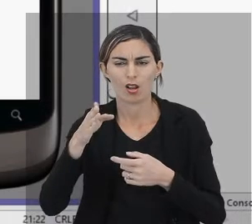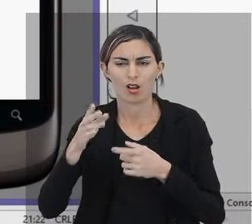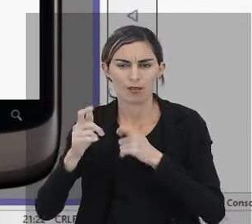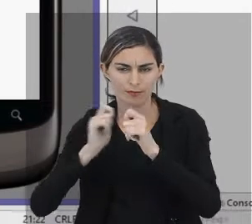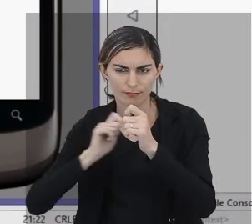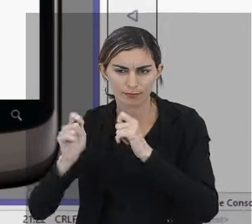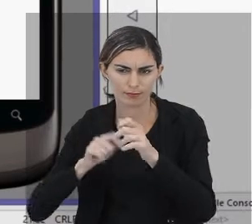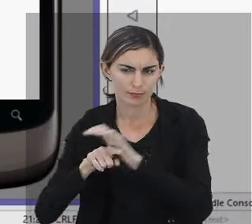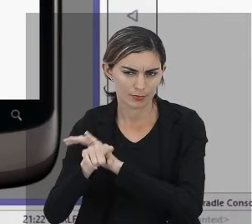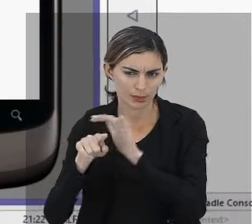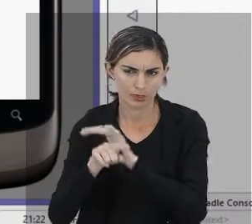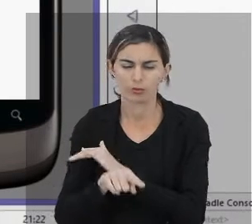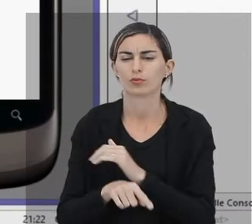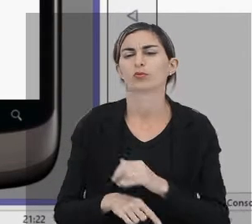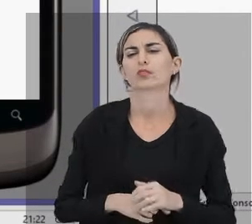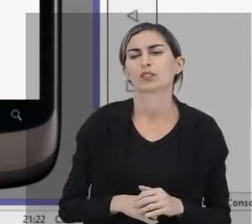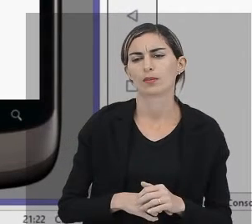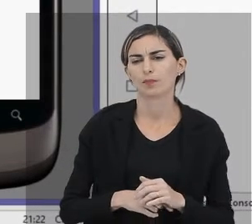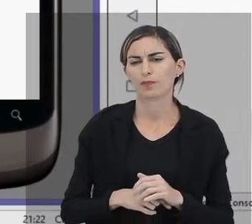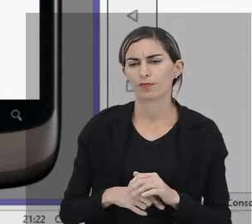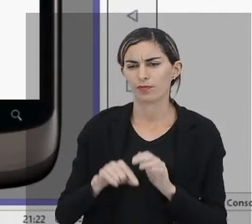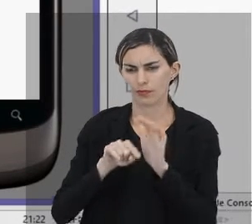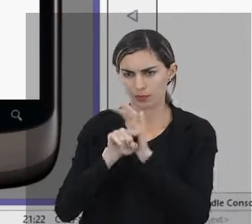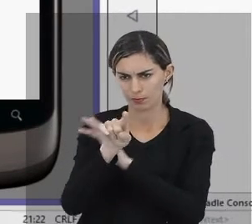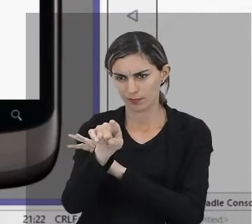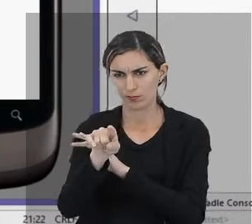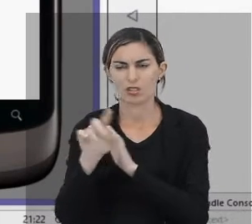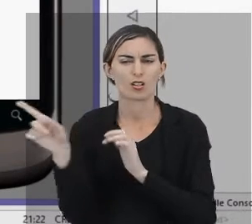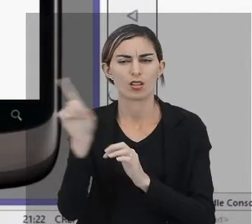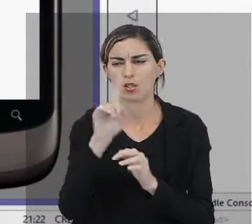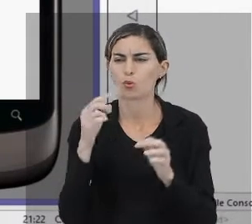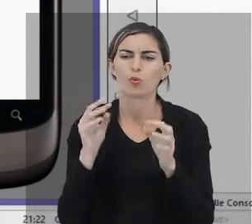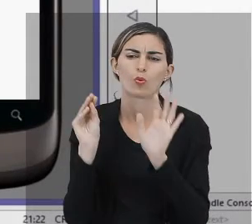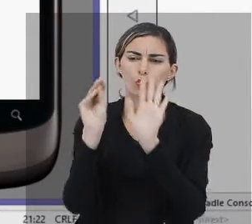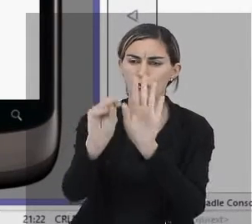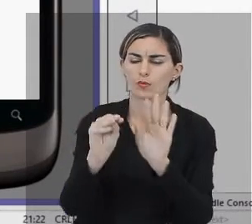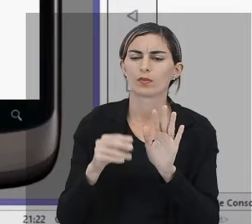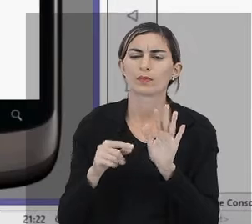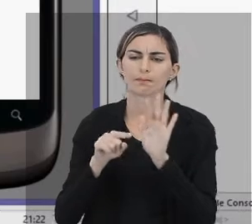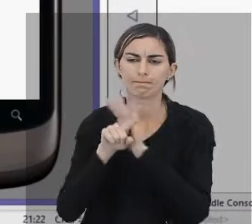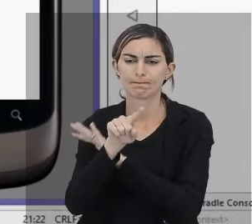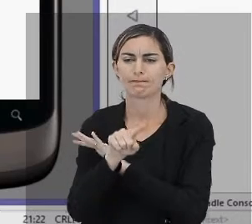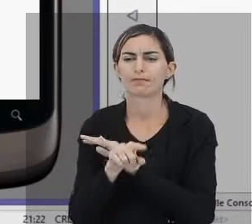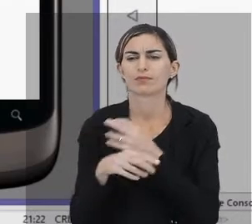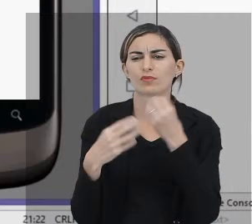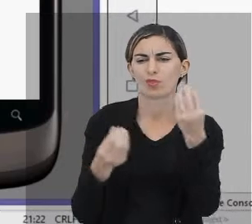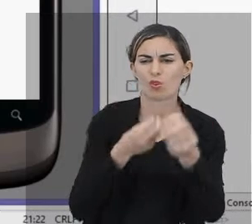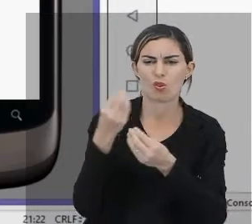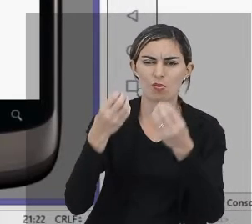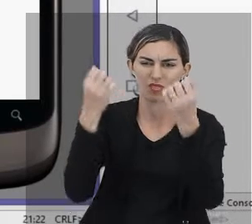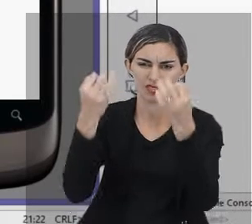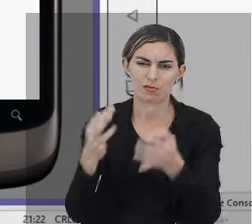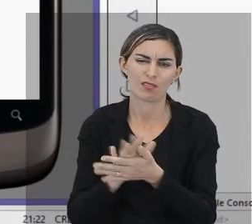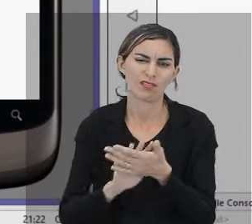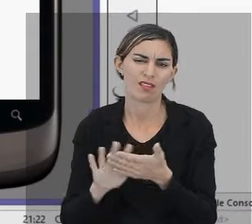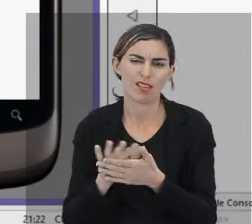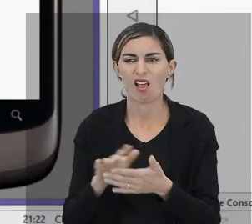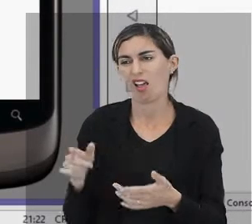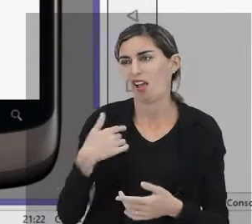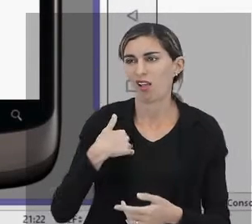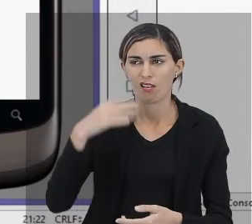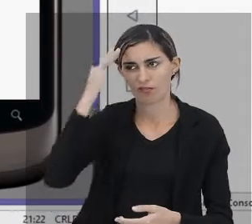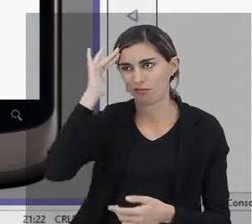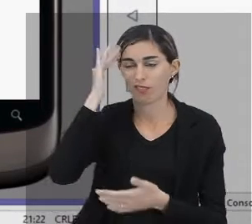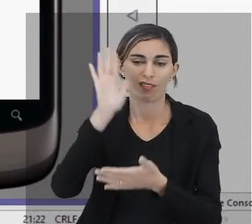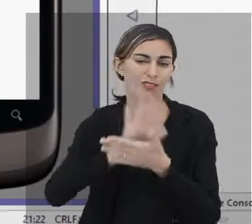fórum, faça uma pergunta por post, não coloque perguntas como que não dizem nada, assim, eu